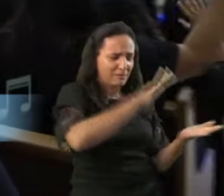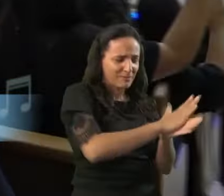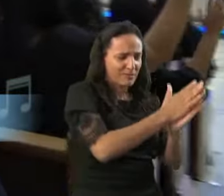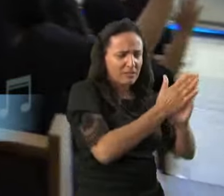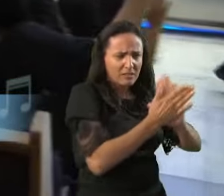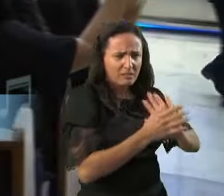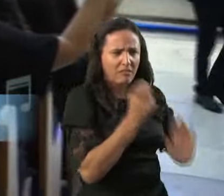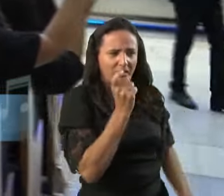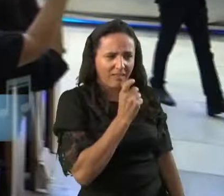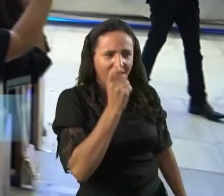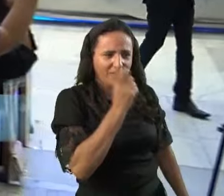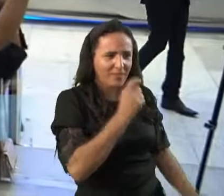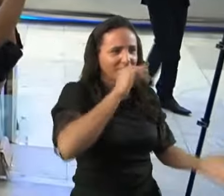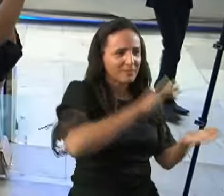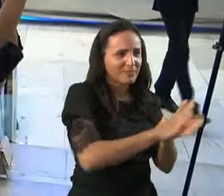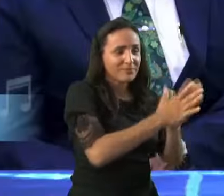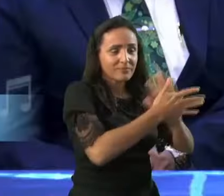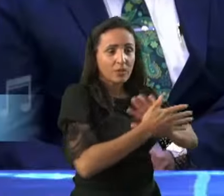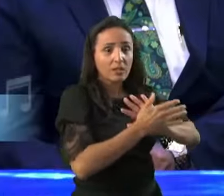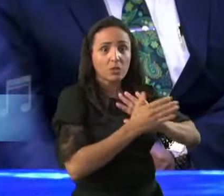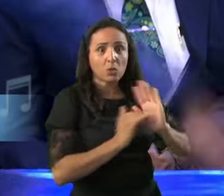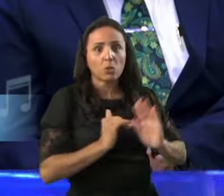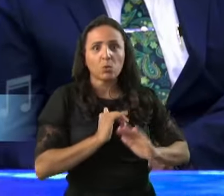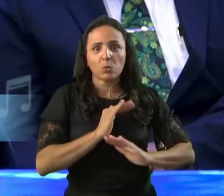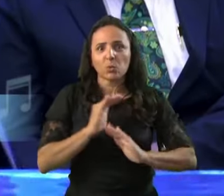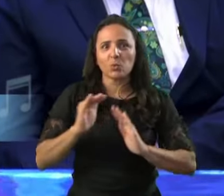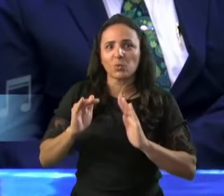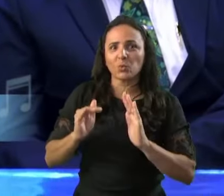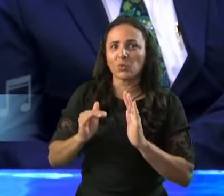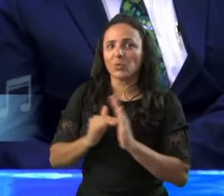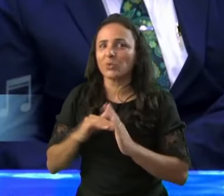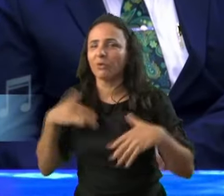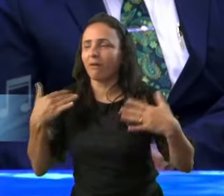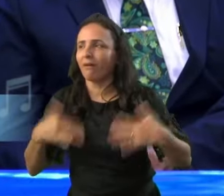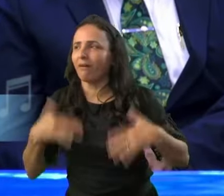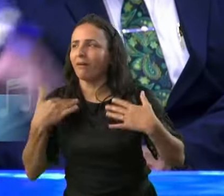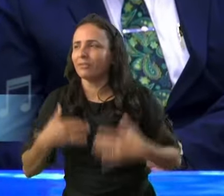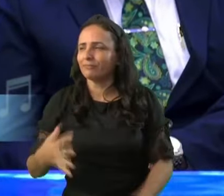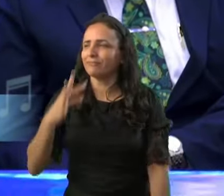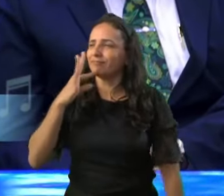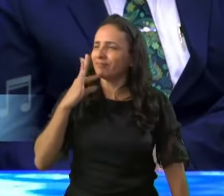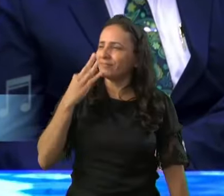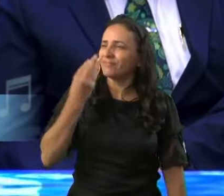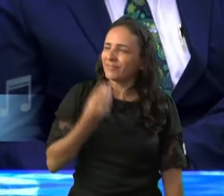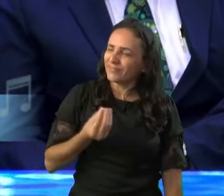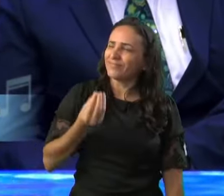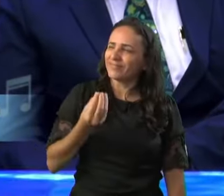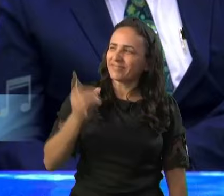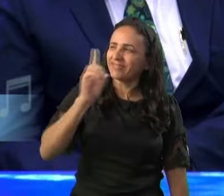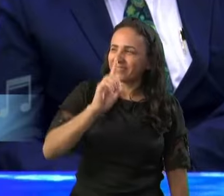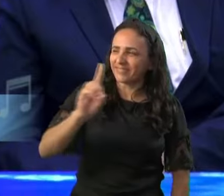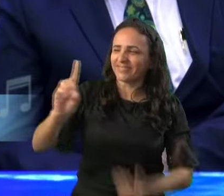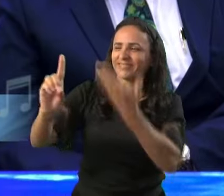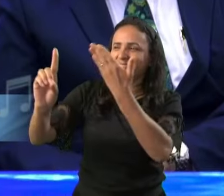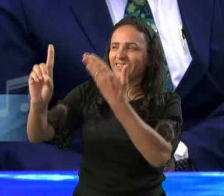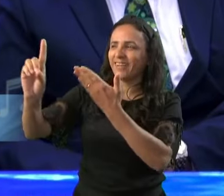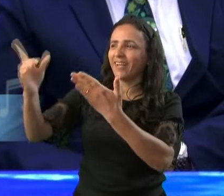Profeta, essa mentira e não se dobrar, e não reconhecer, terão que